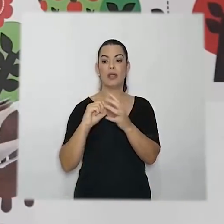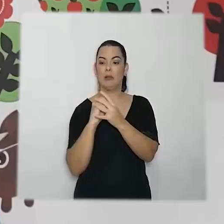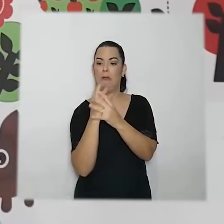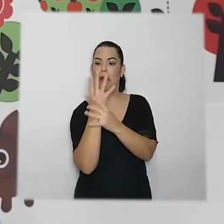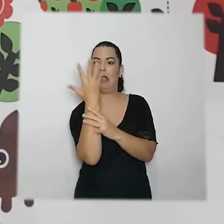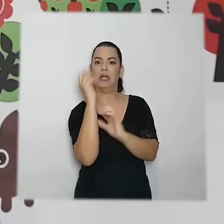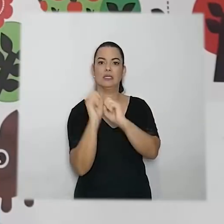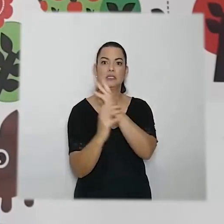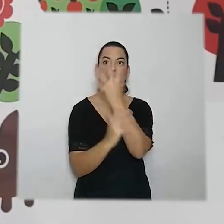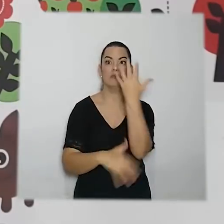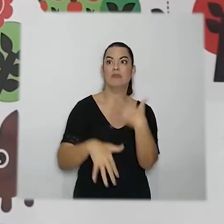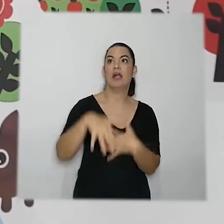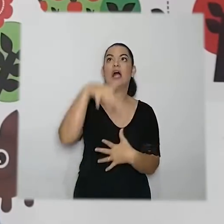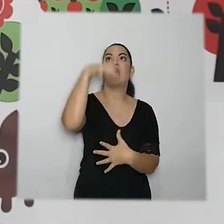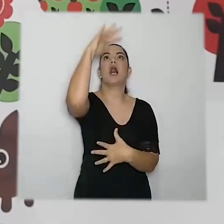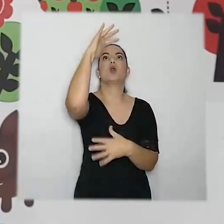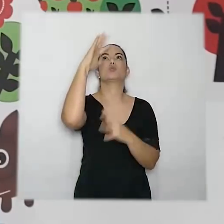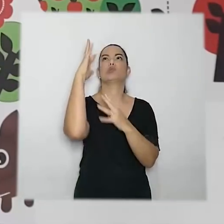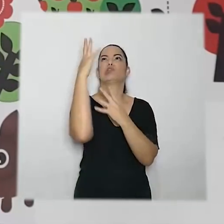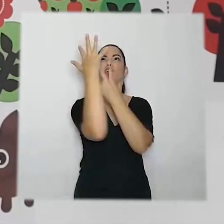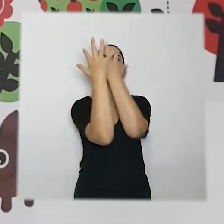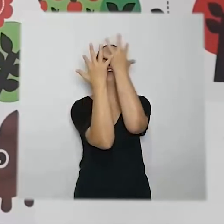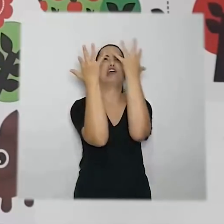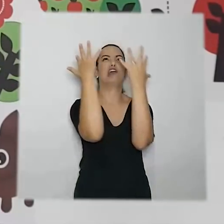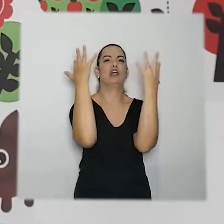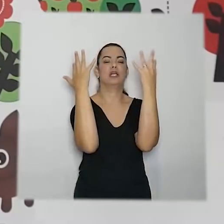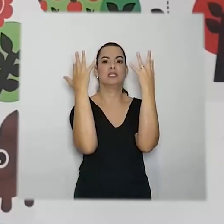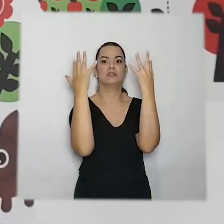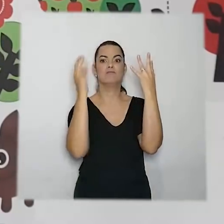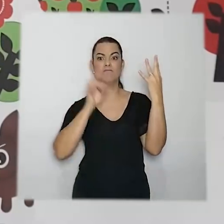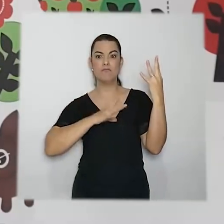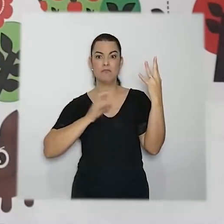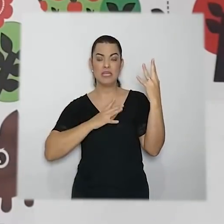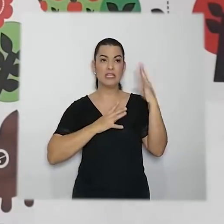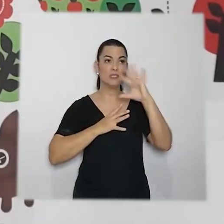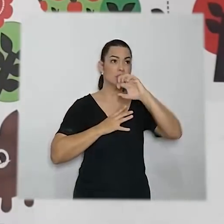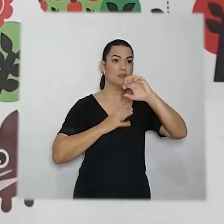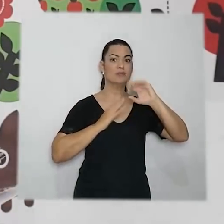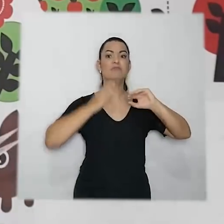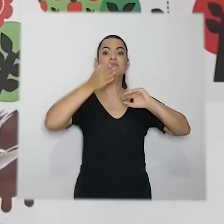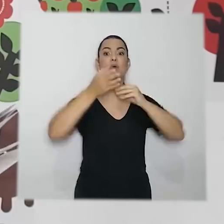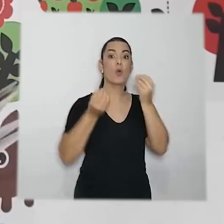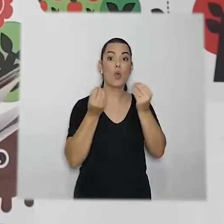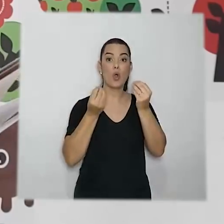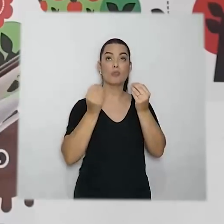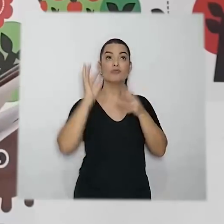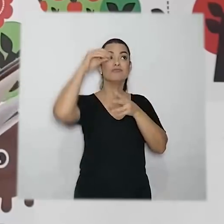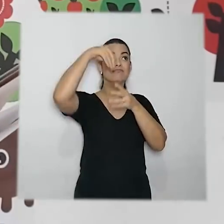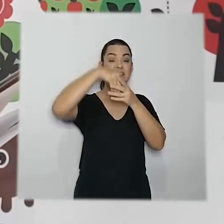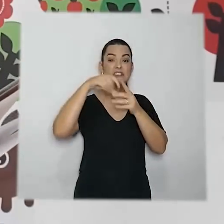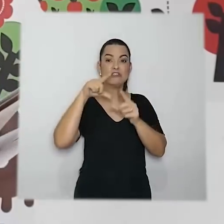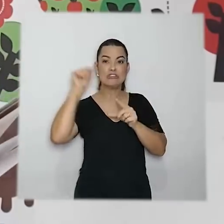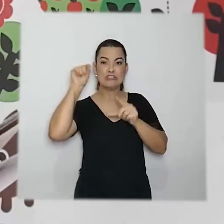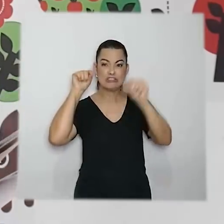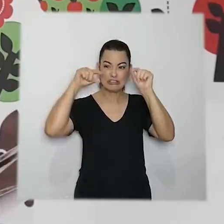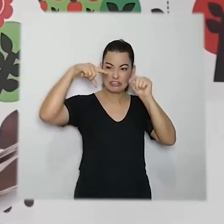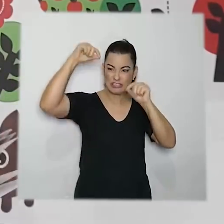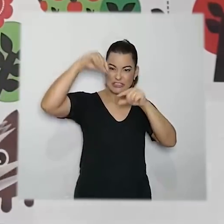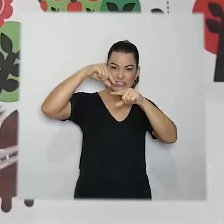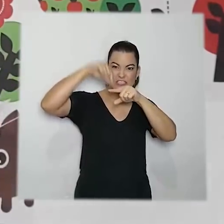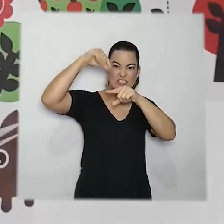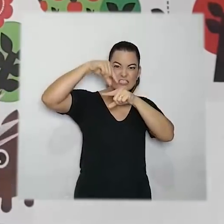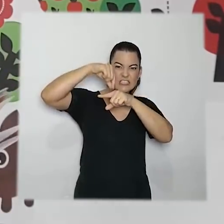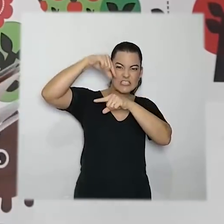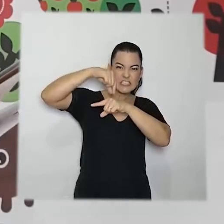medo de atravessar. E se ali estivesse cheio de espinhos? Com vergonha, ele pensou: